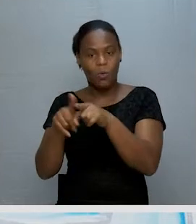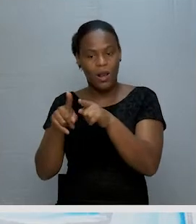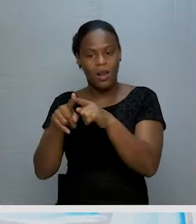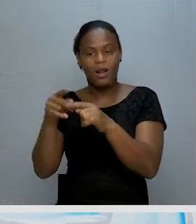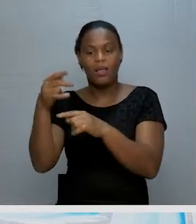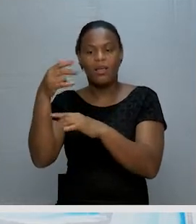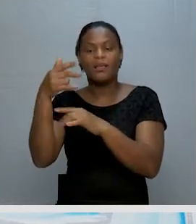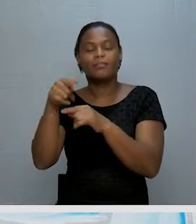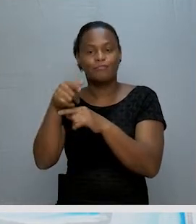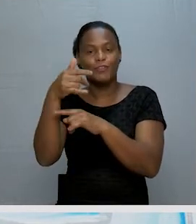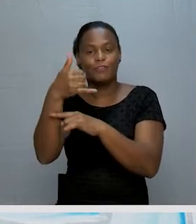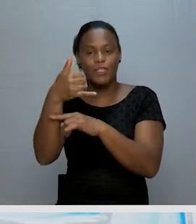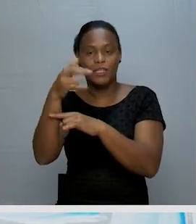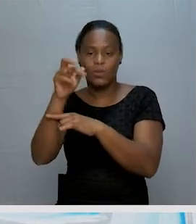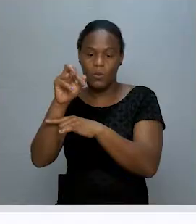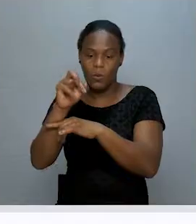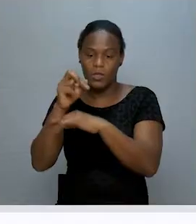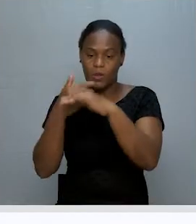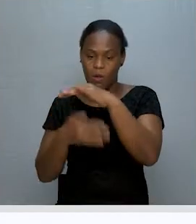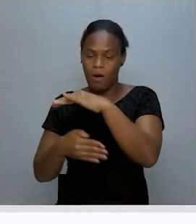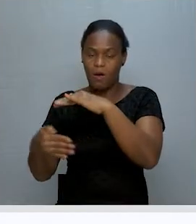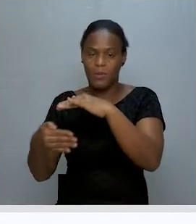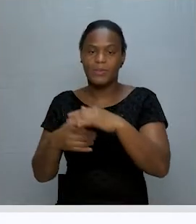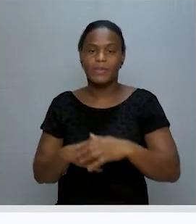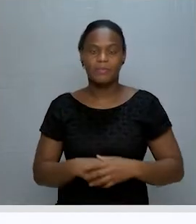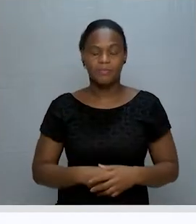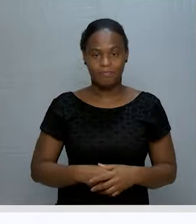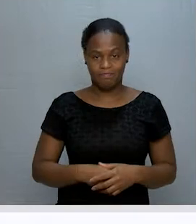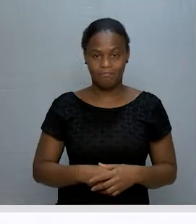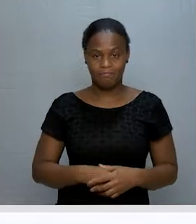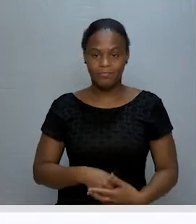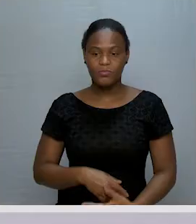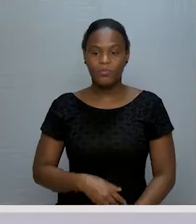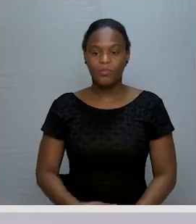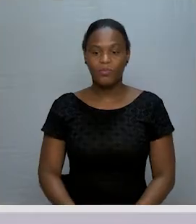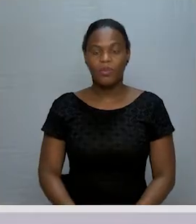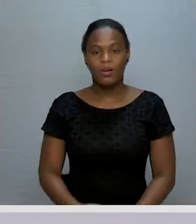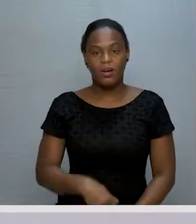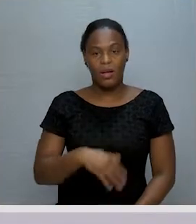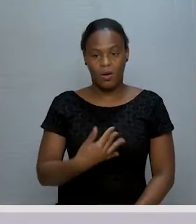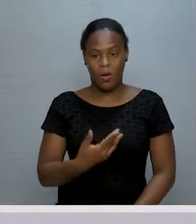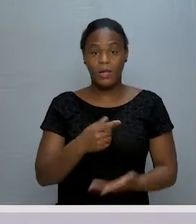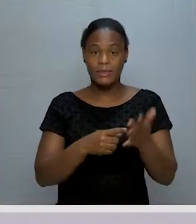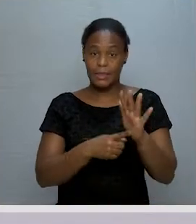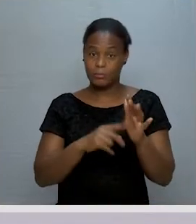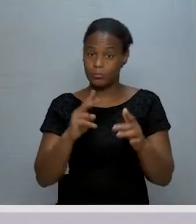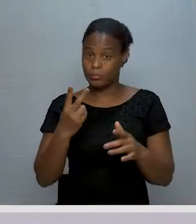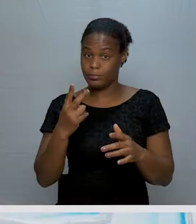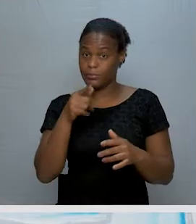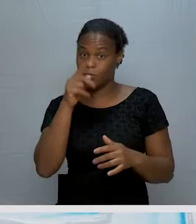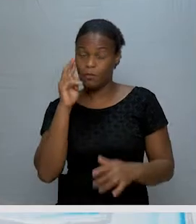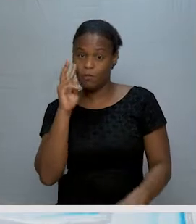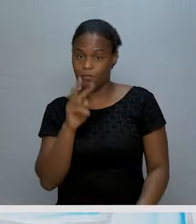é igual a, isso, 28 onzeavos. No segundo